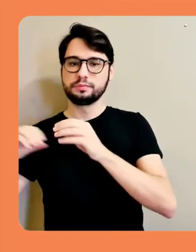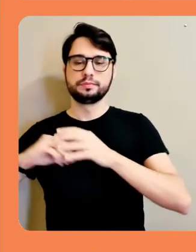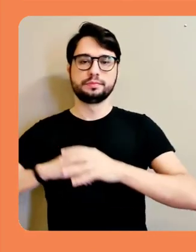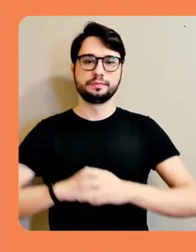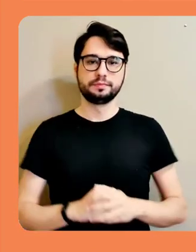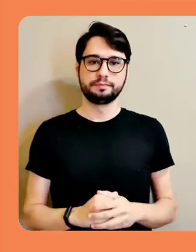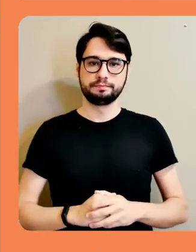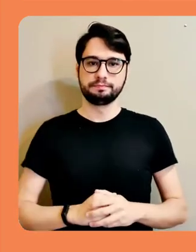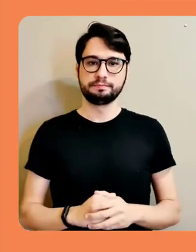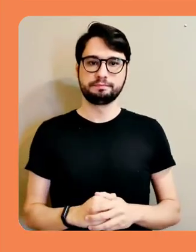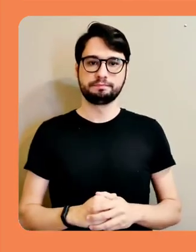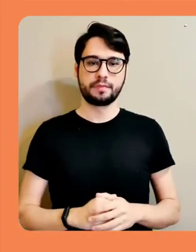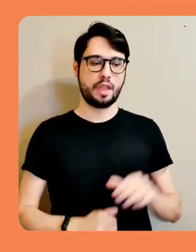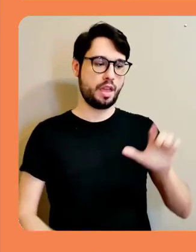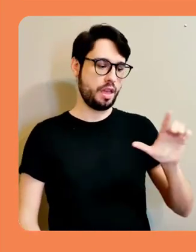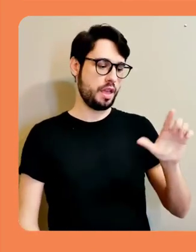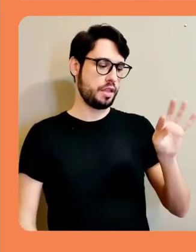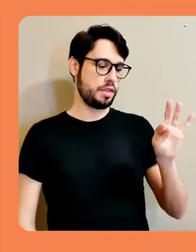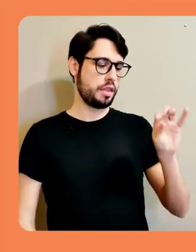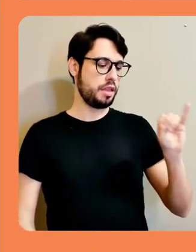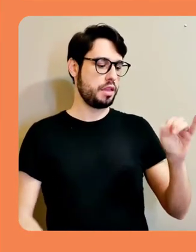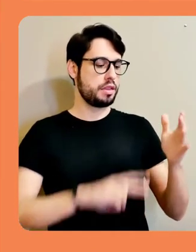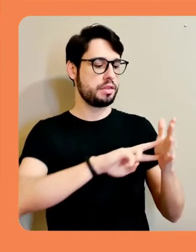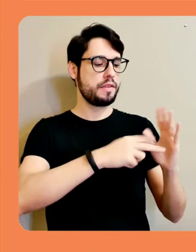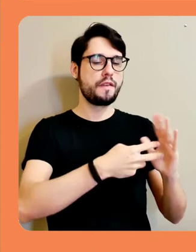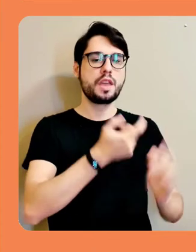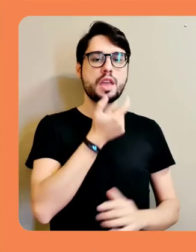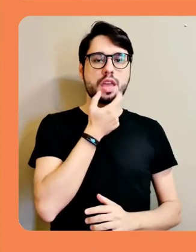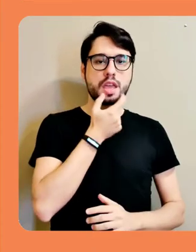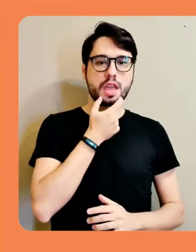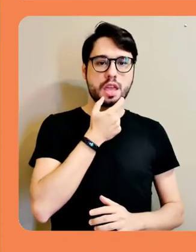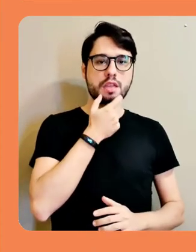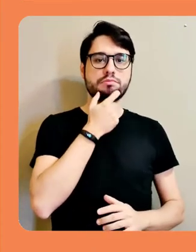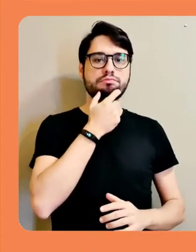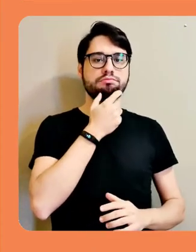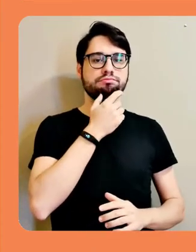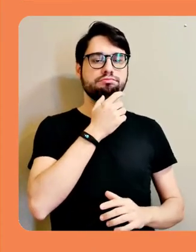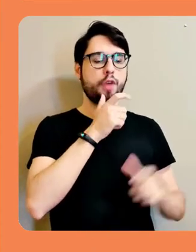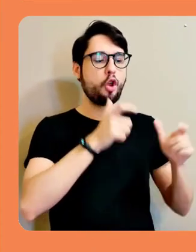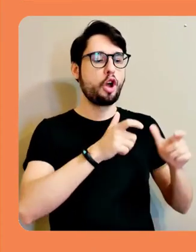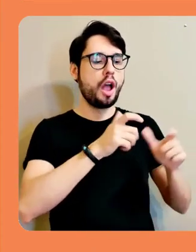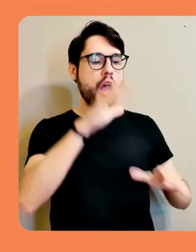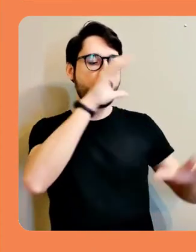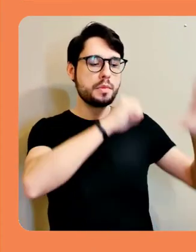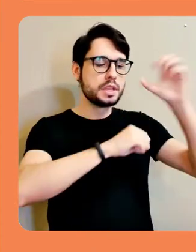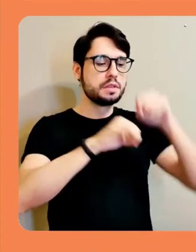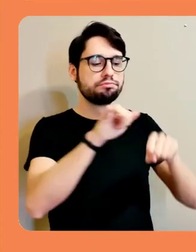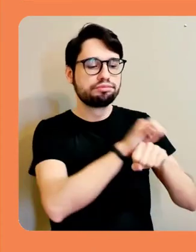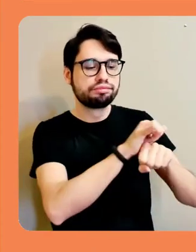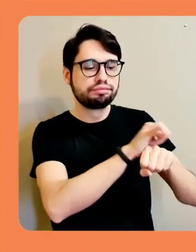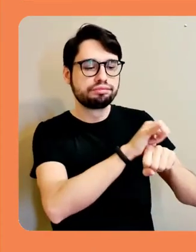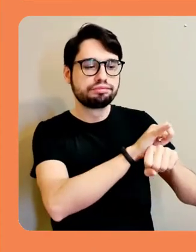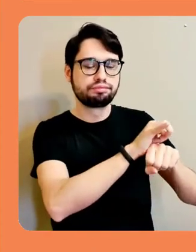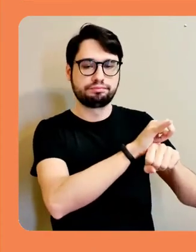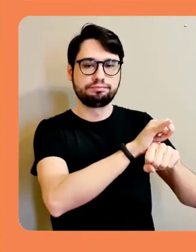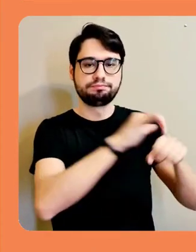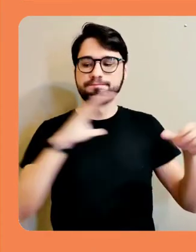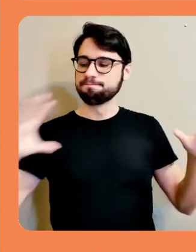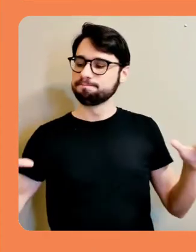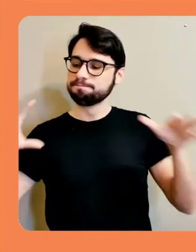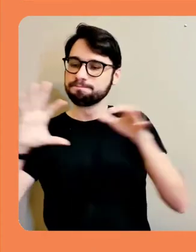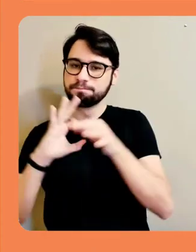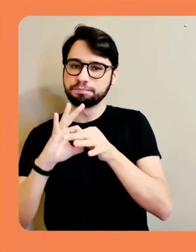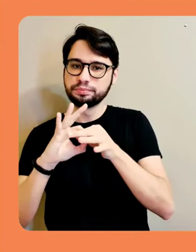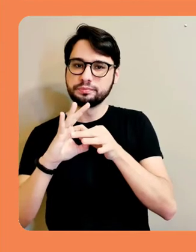LT i e essa tecnologia LT Ih ela é especificada e mantida pela em MS Global